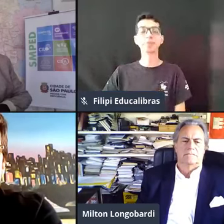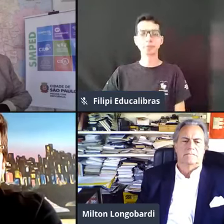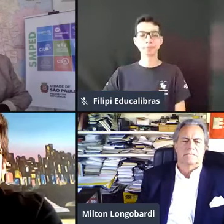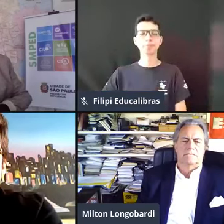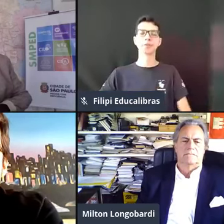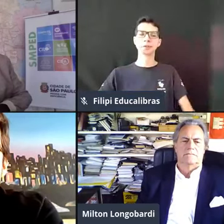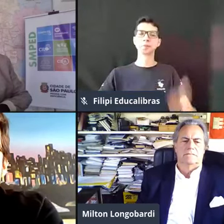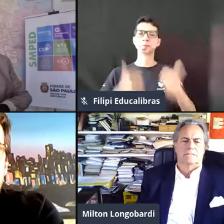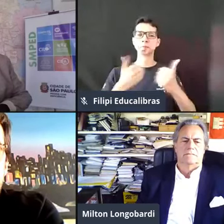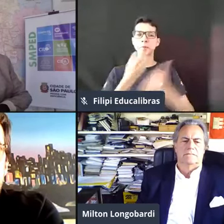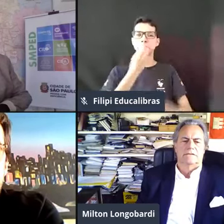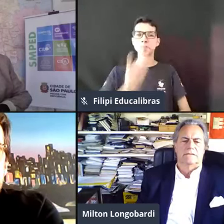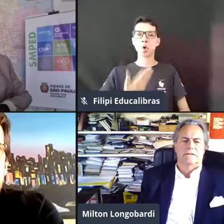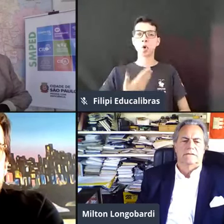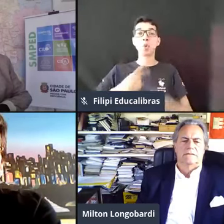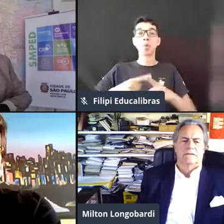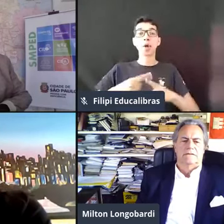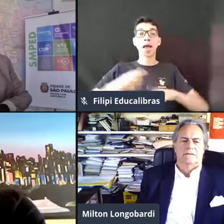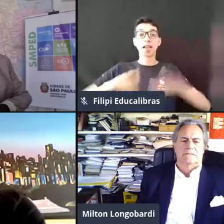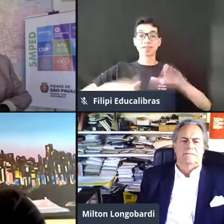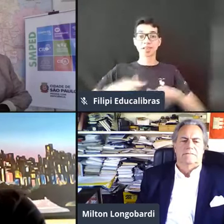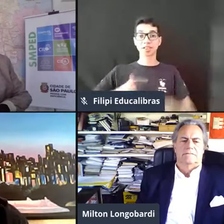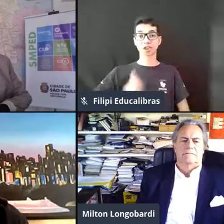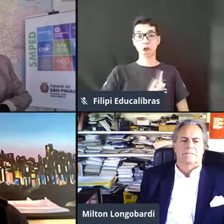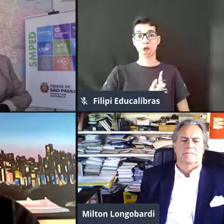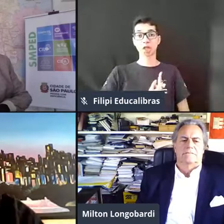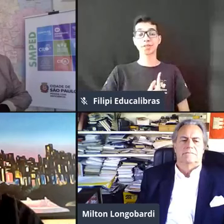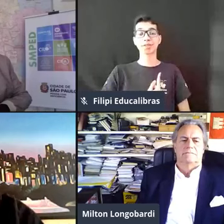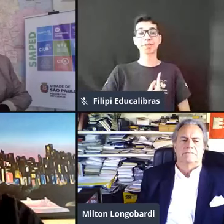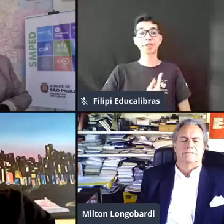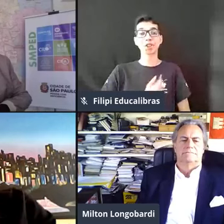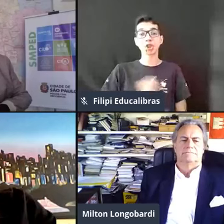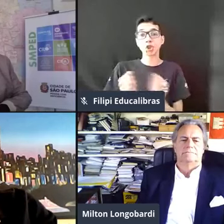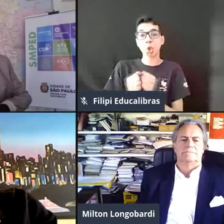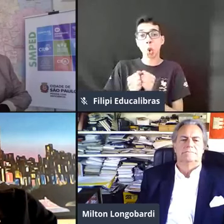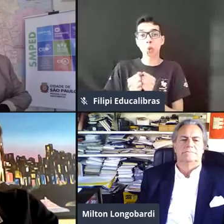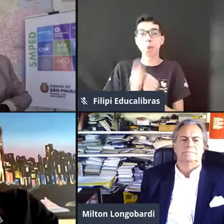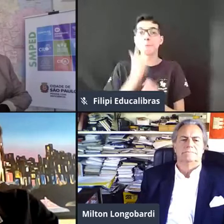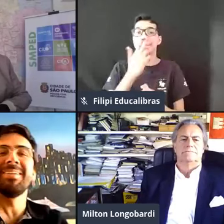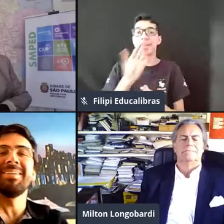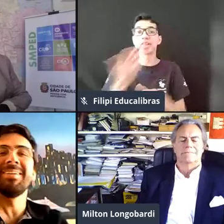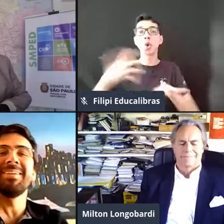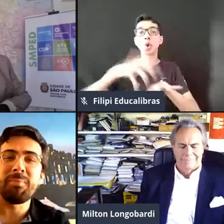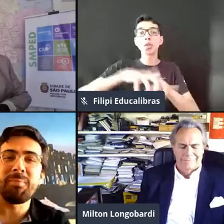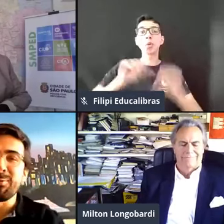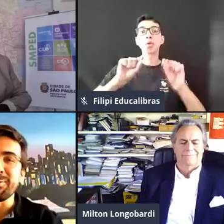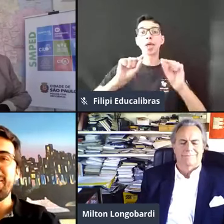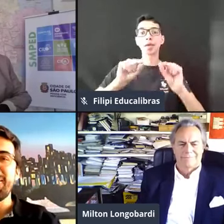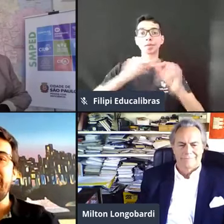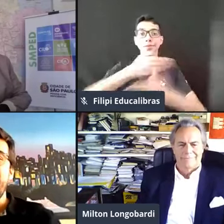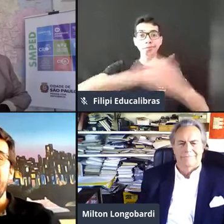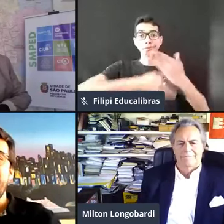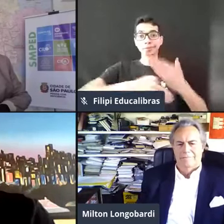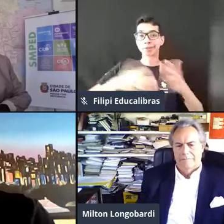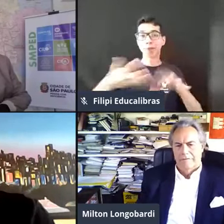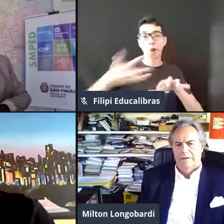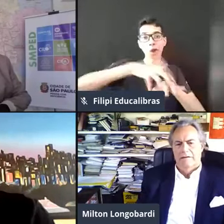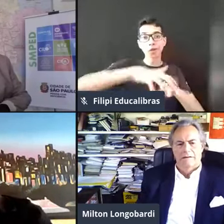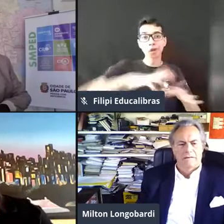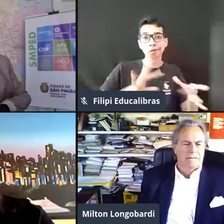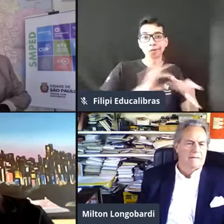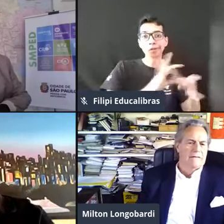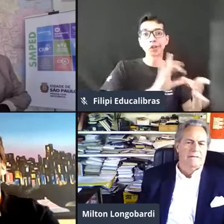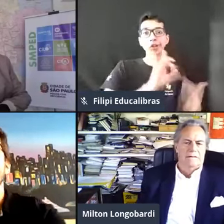colocado obrigatoriamente todos juntos. A inclusão é mais entre a gente do que uma inclusão real, né,